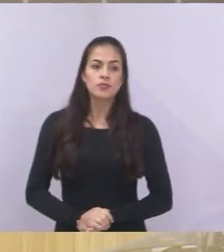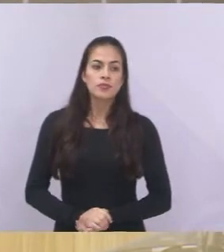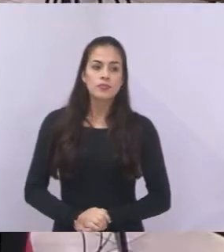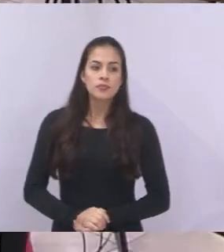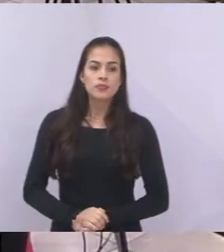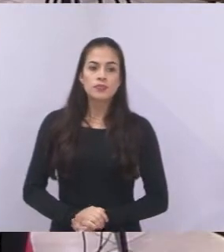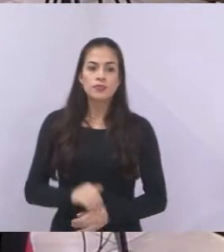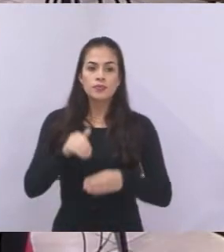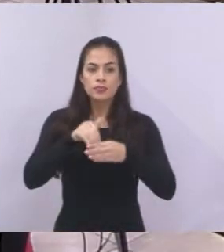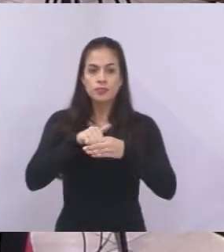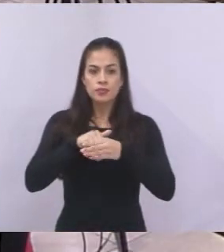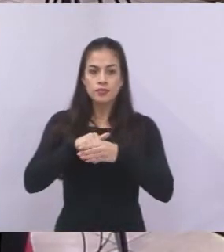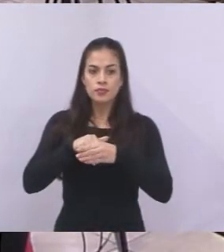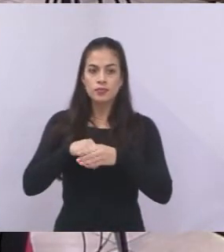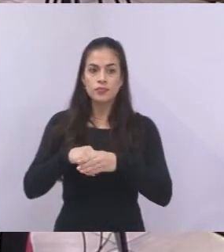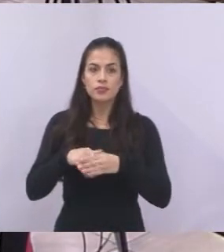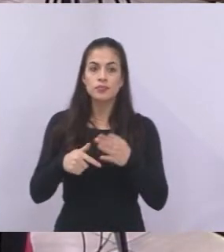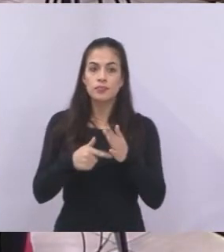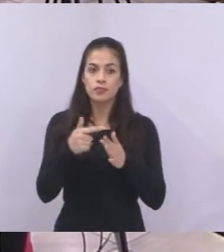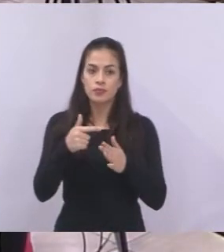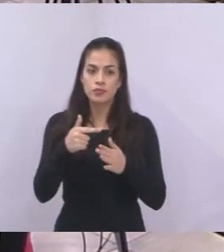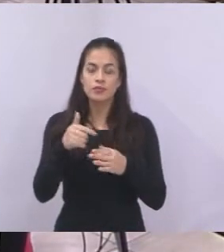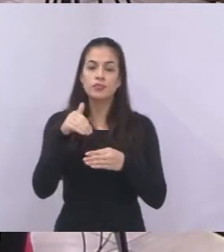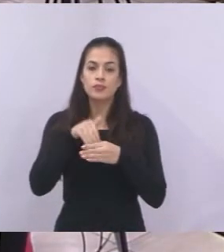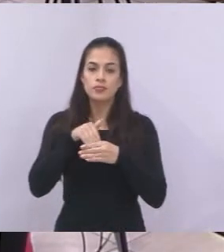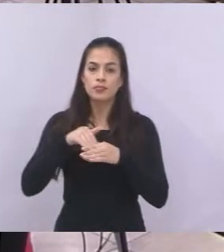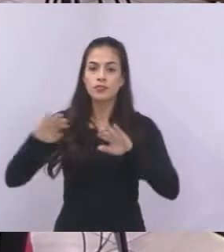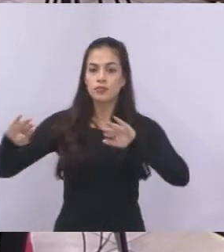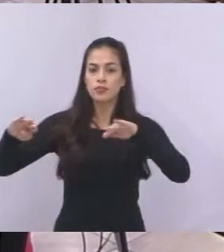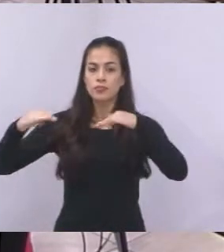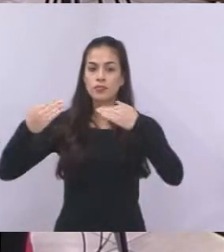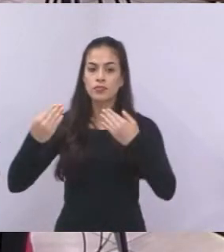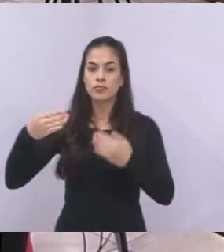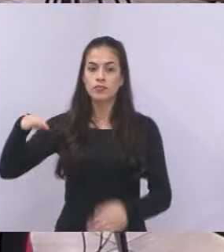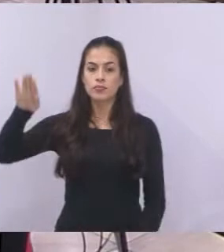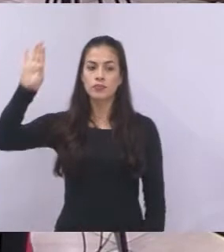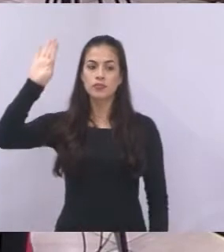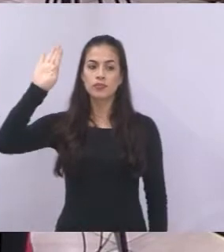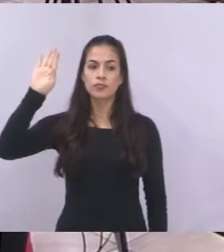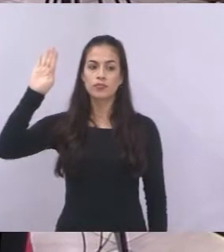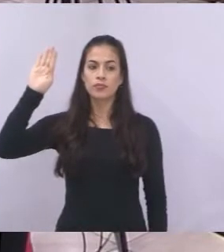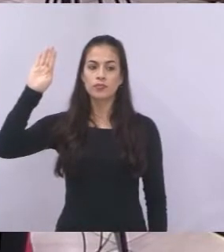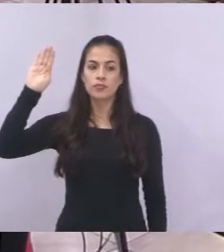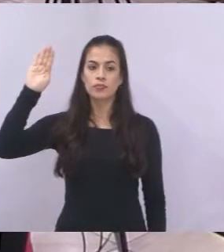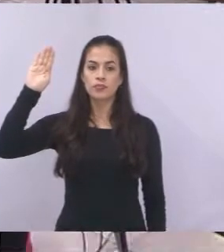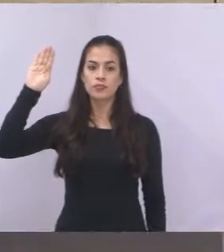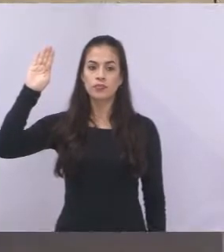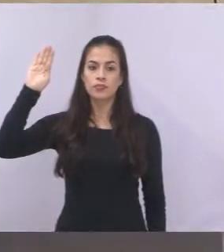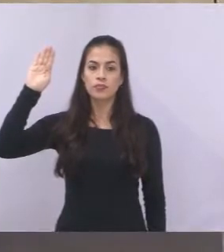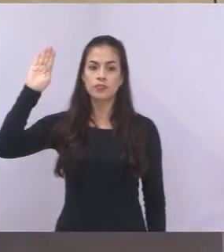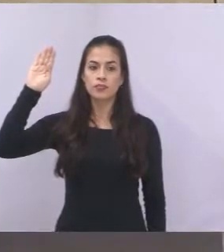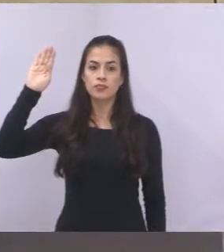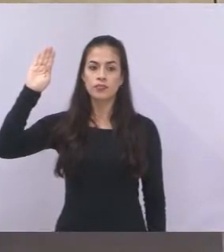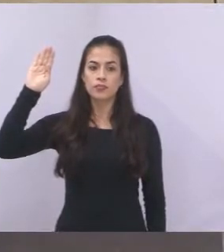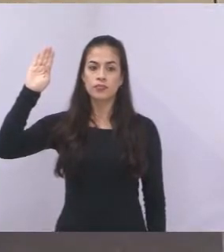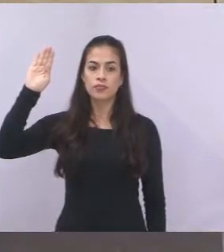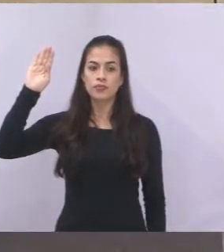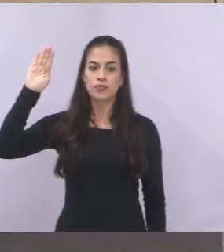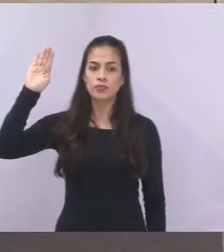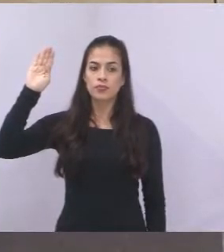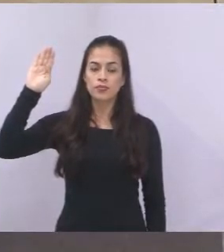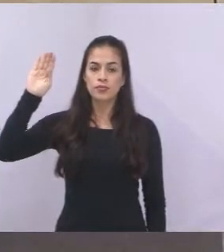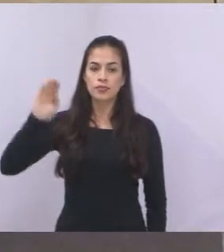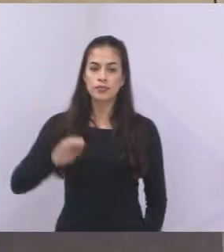A votação número 2 está em votação. Os vereadores que forem contrário, por favor, se manifestem levantando os braços.